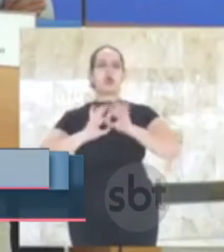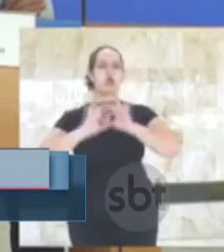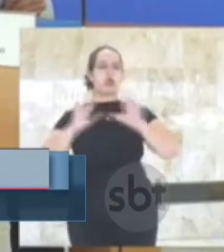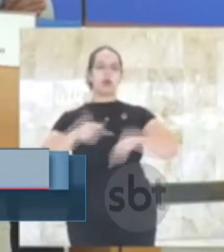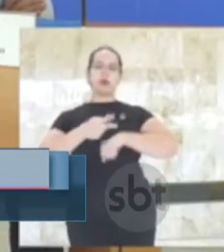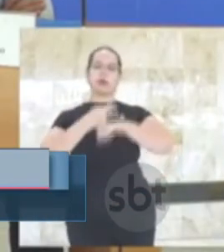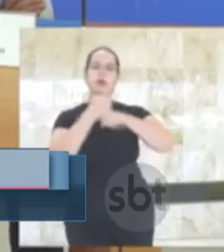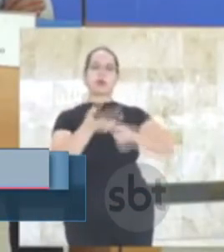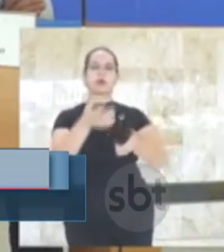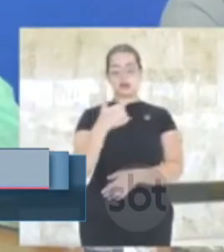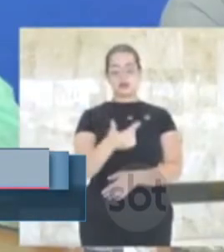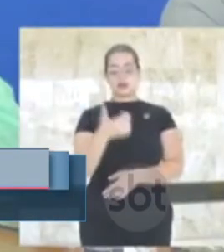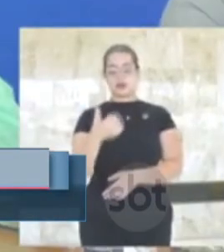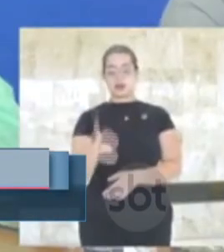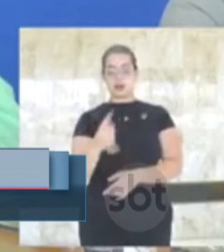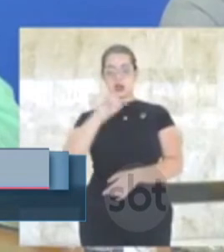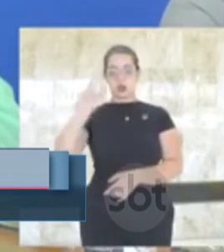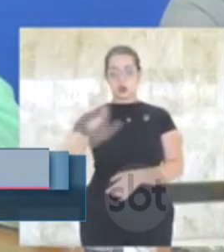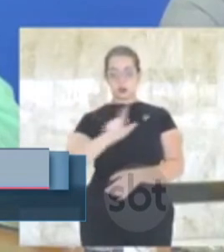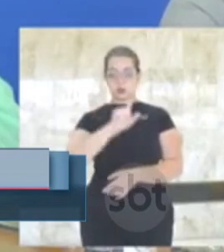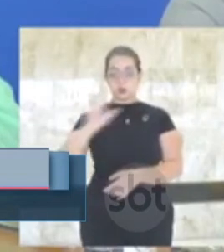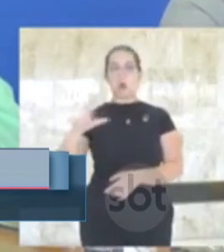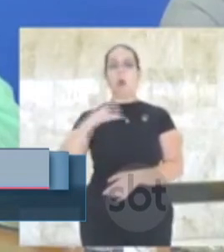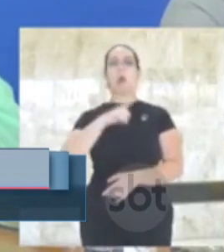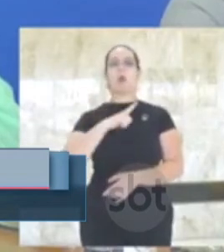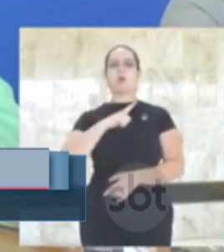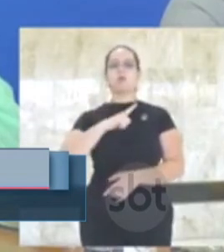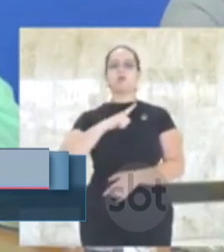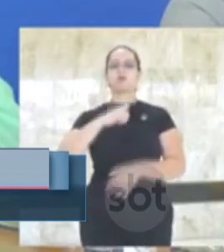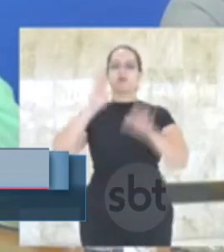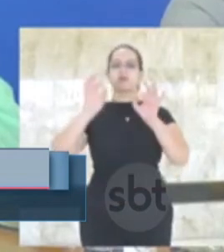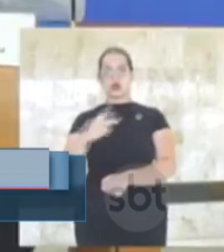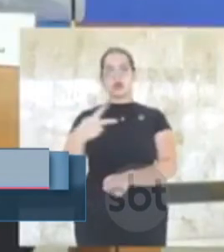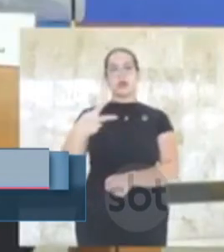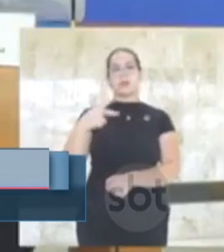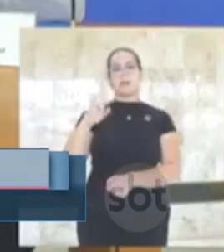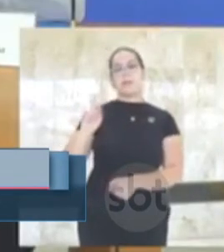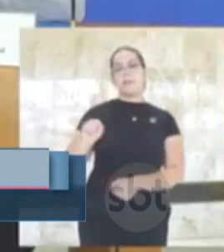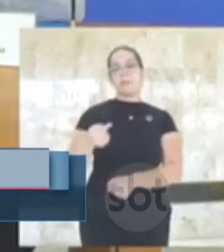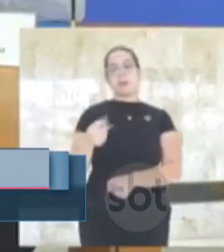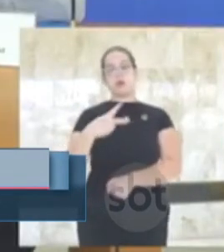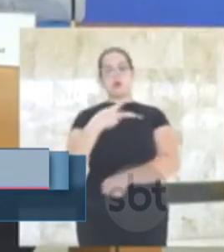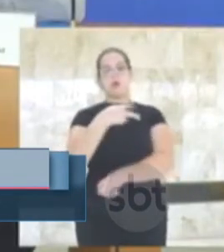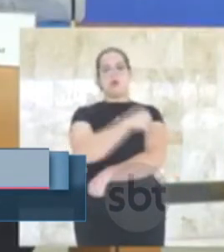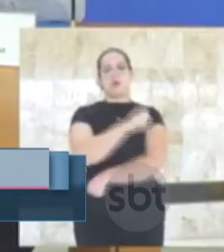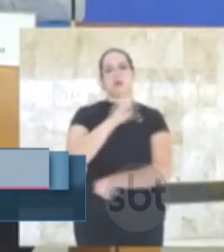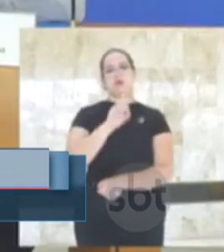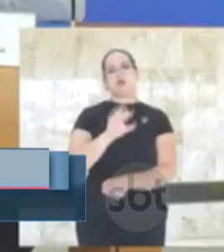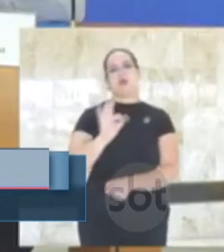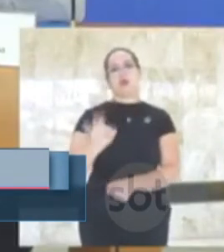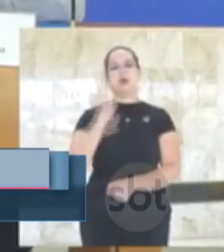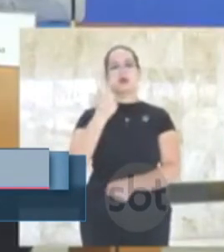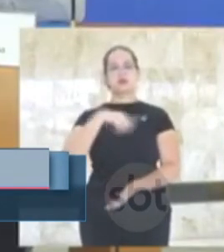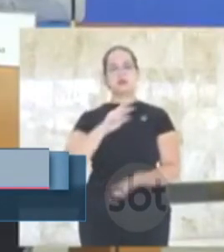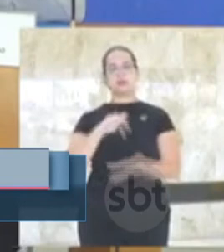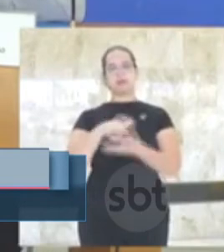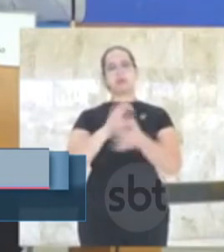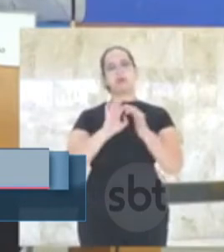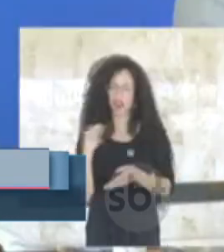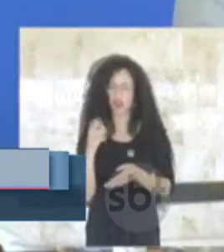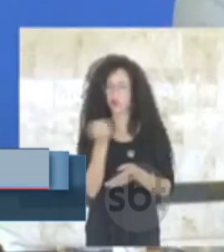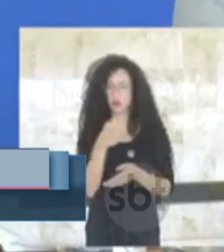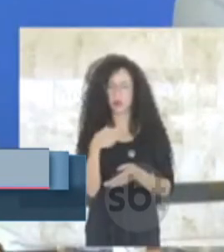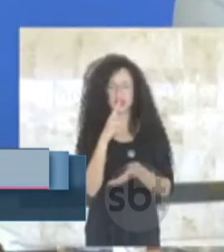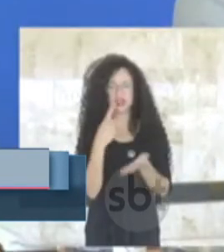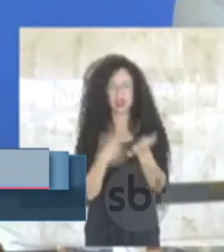Ainda durante a coletiva, Gustavo Rocha fez questão de enfatizar a opinião dele sobre essa mudança de